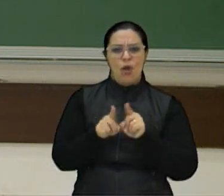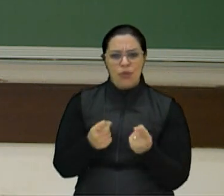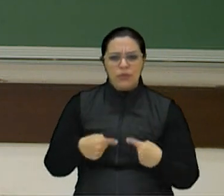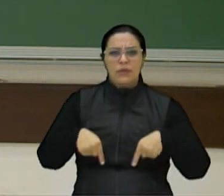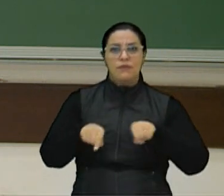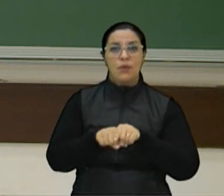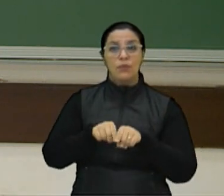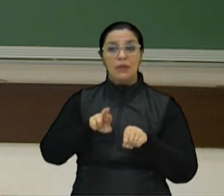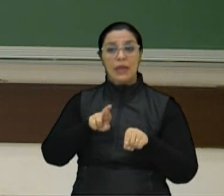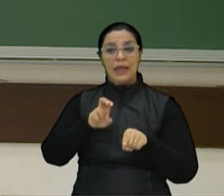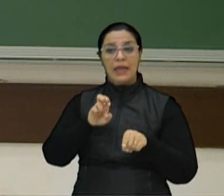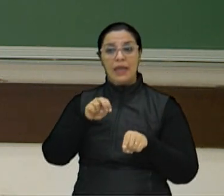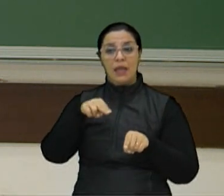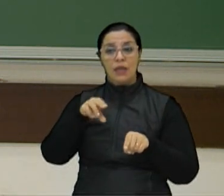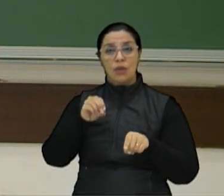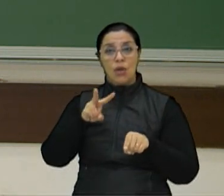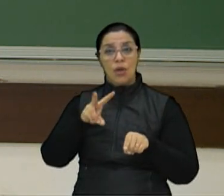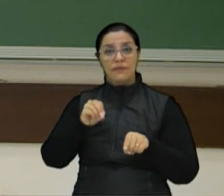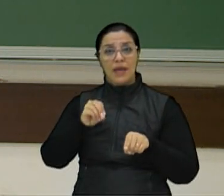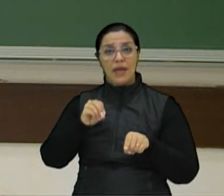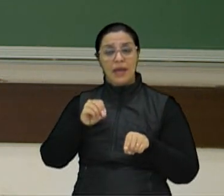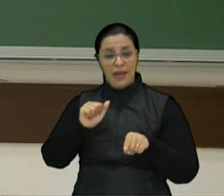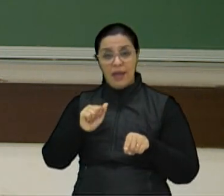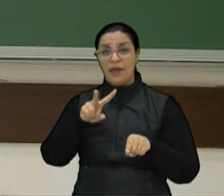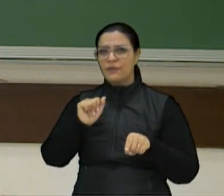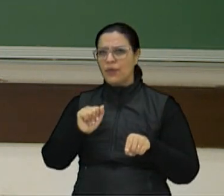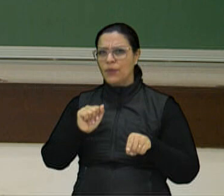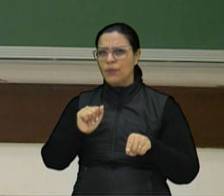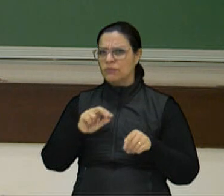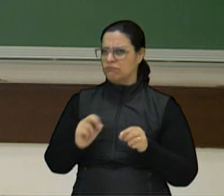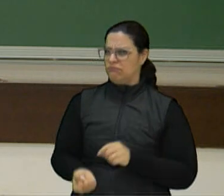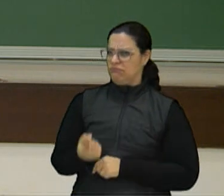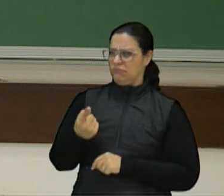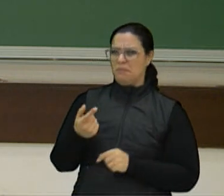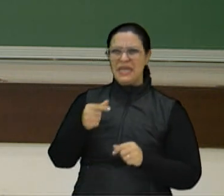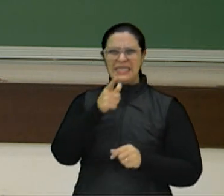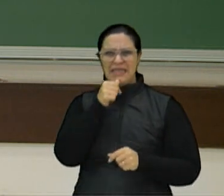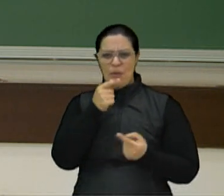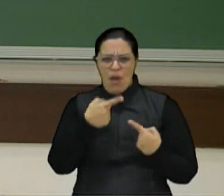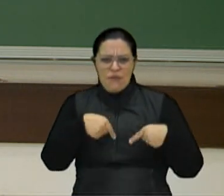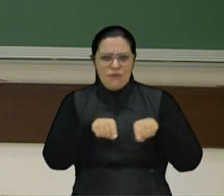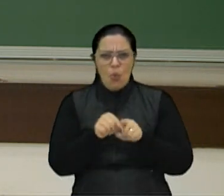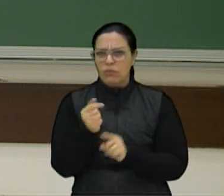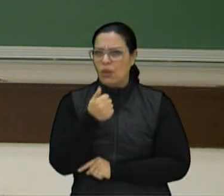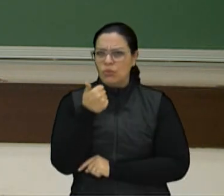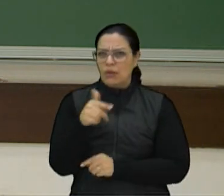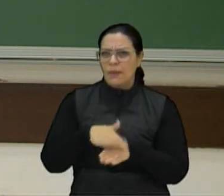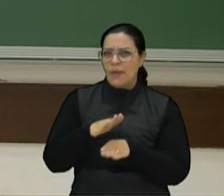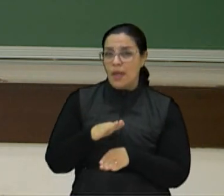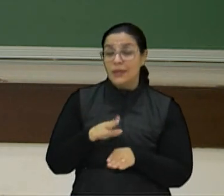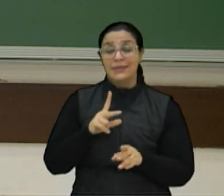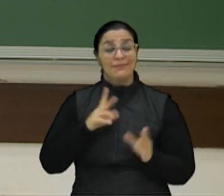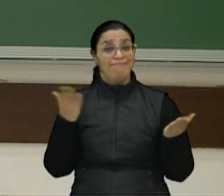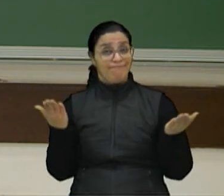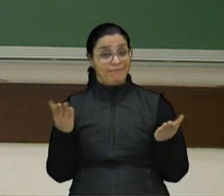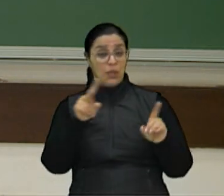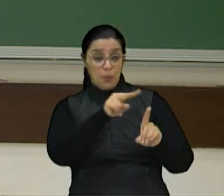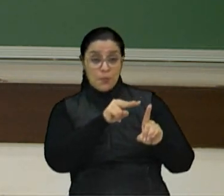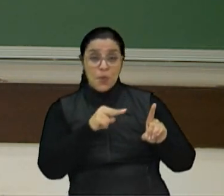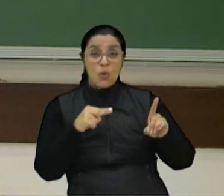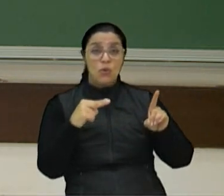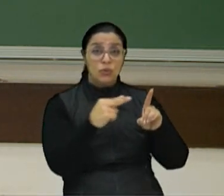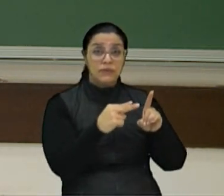não está mais. Como assim a água deixou de ser renovável? Do ponto de vista